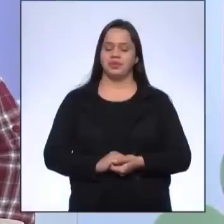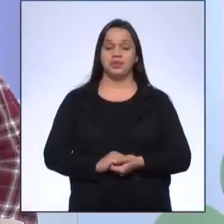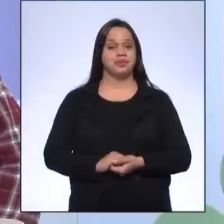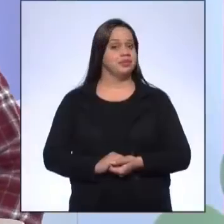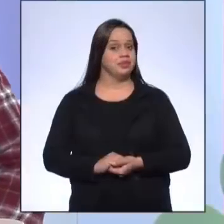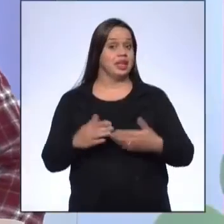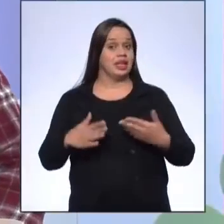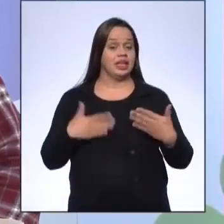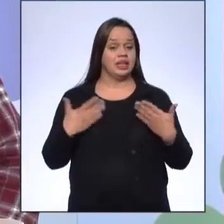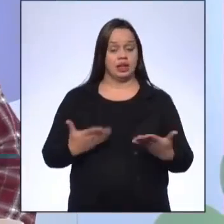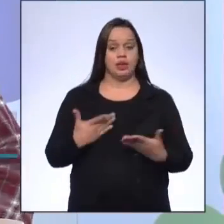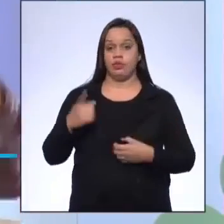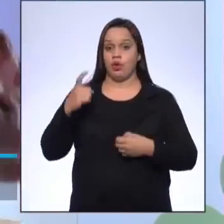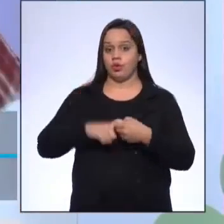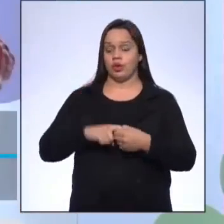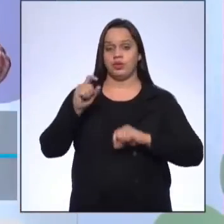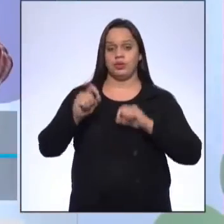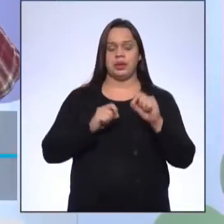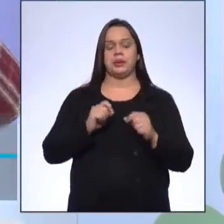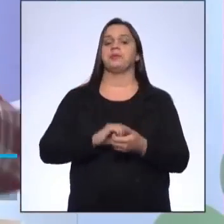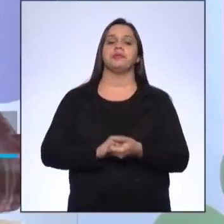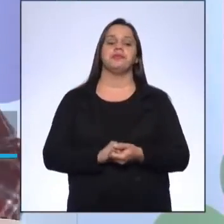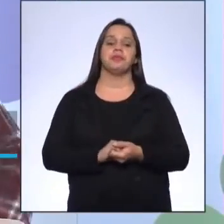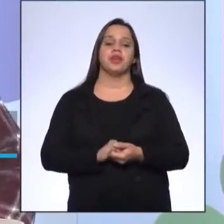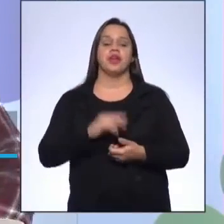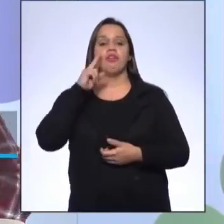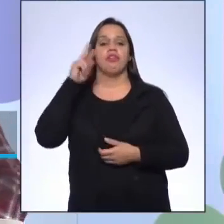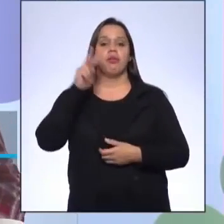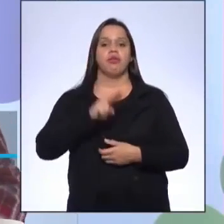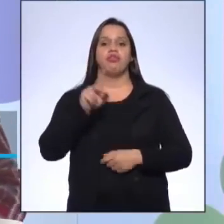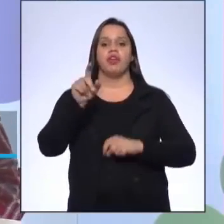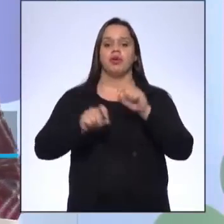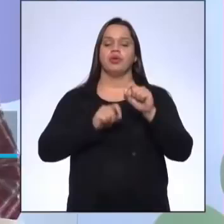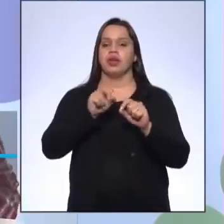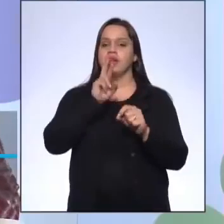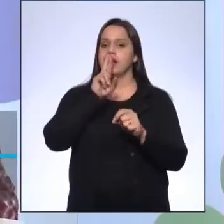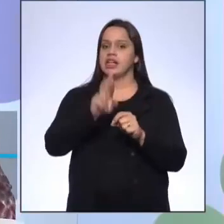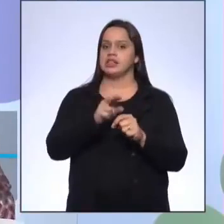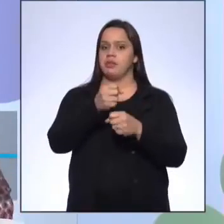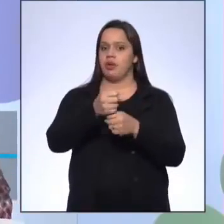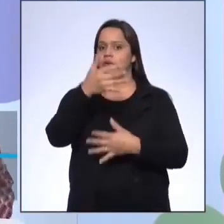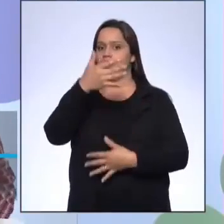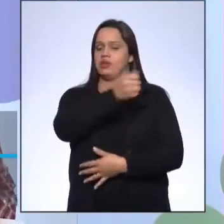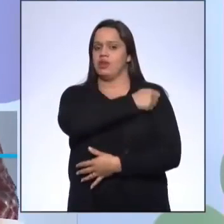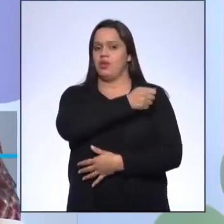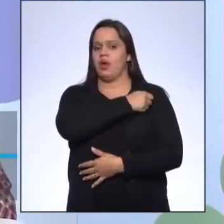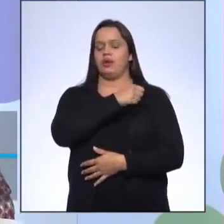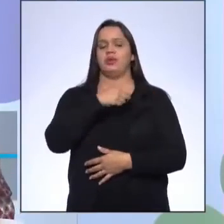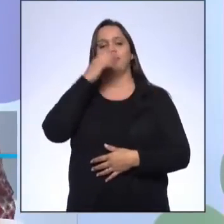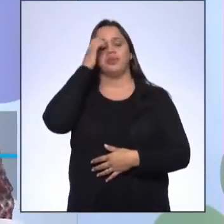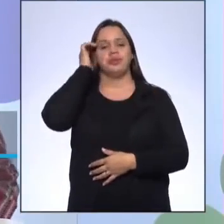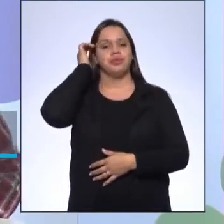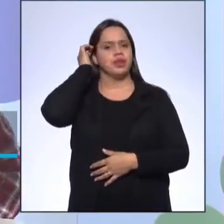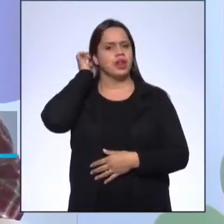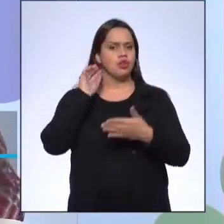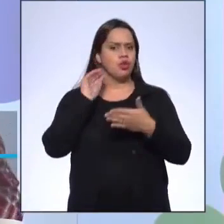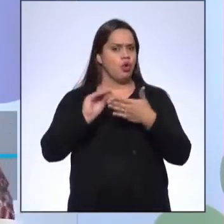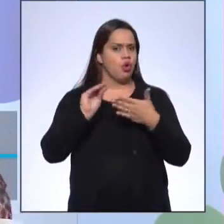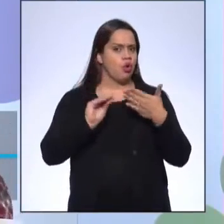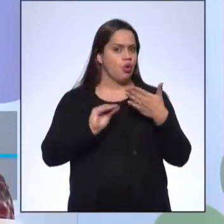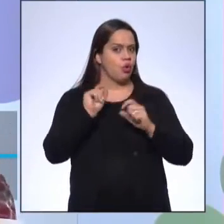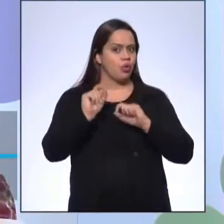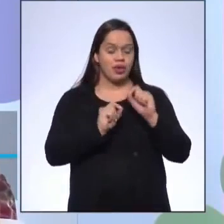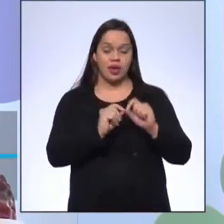Então, gente, olha só, voltando aqui, tá? Vamos dar uma olhadinha aqui, então, nas respostas professoras dos nossos alunos, tá? Eles colocam que